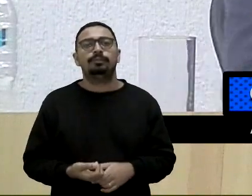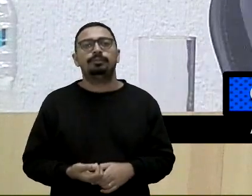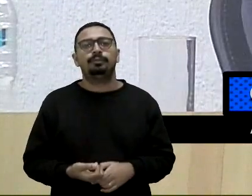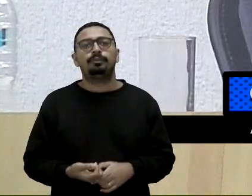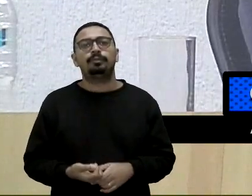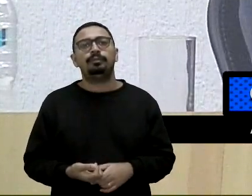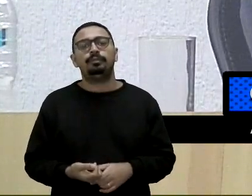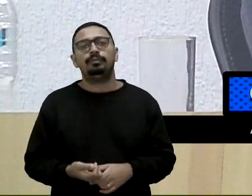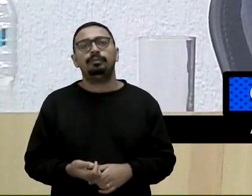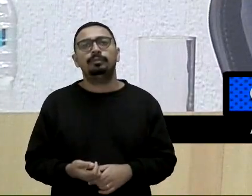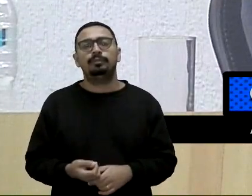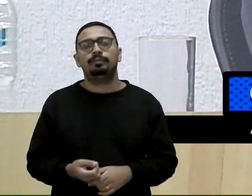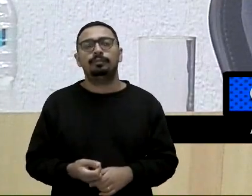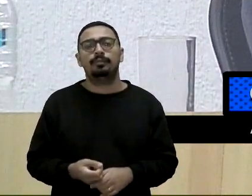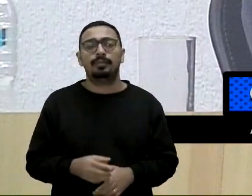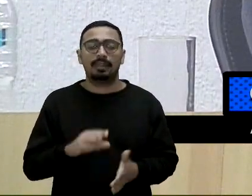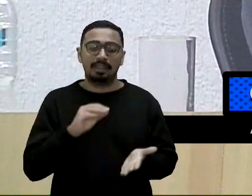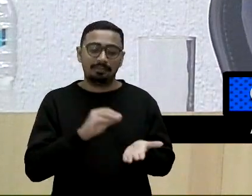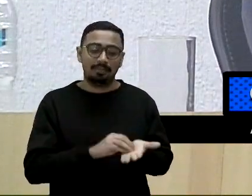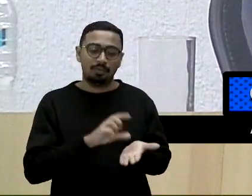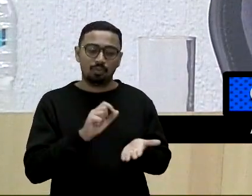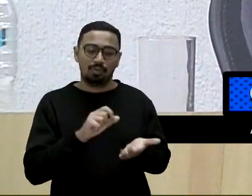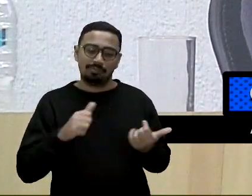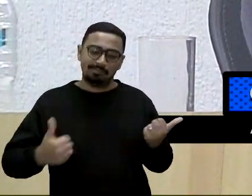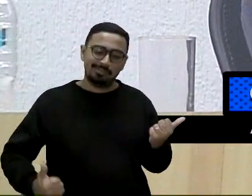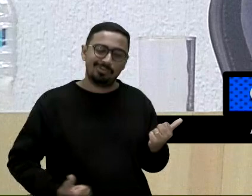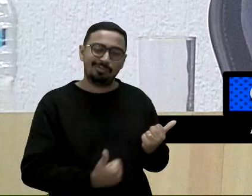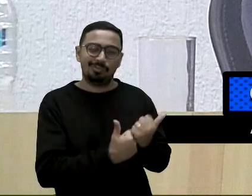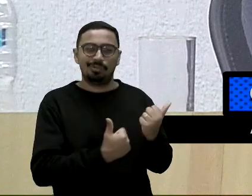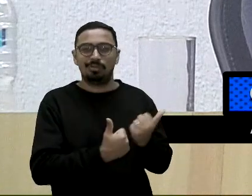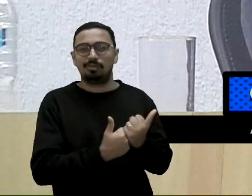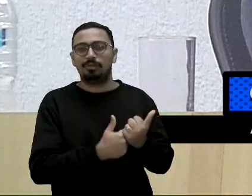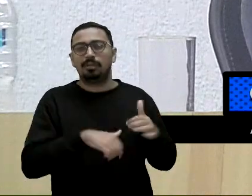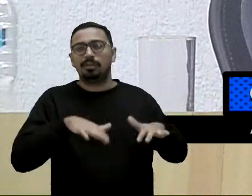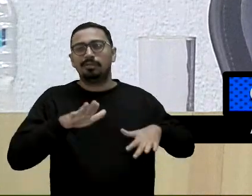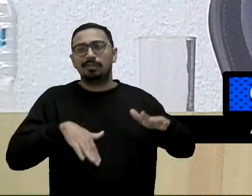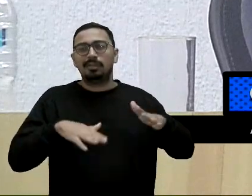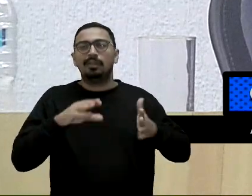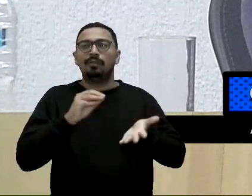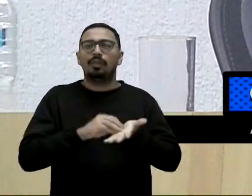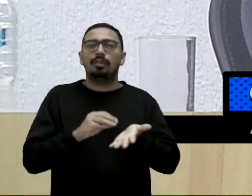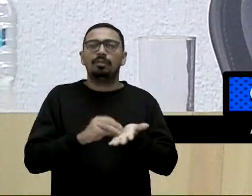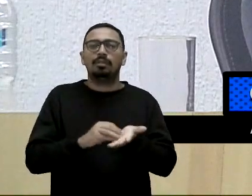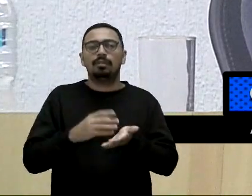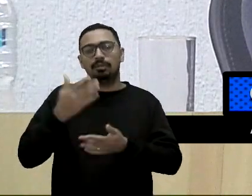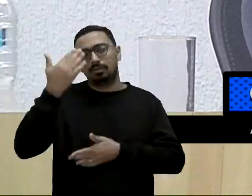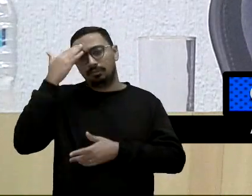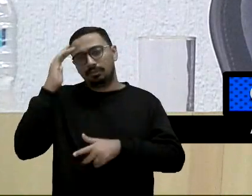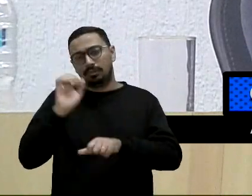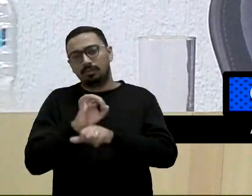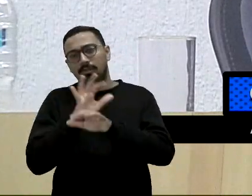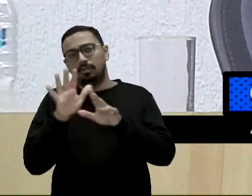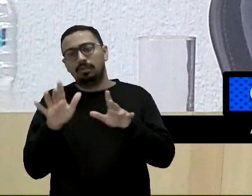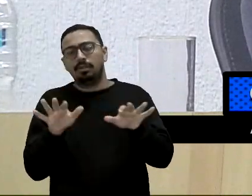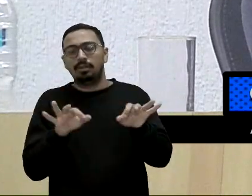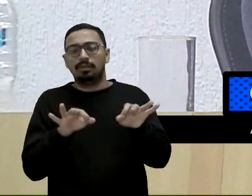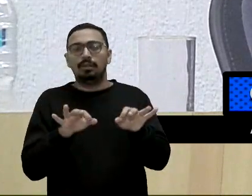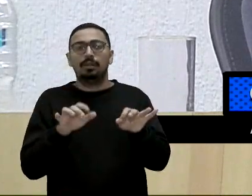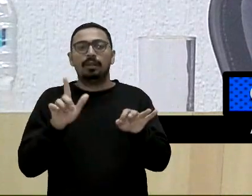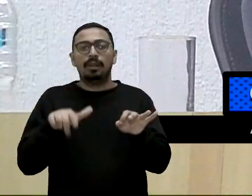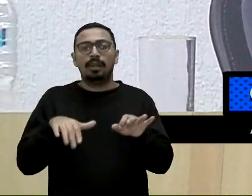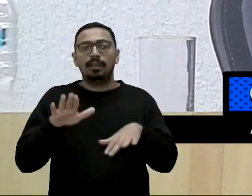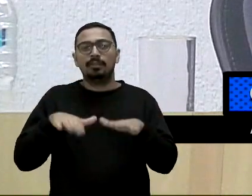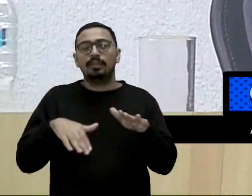E que muitas vezes falta de fato esse apoio, falta essa compreensão, falta o progenitor,